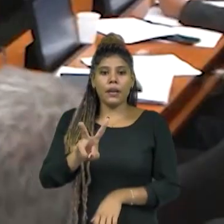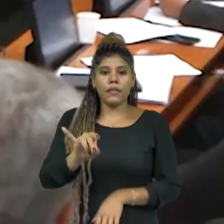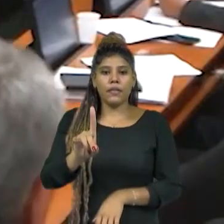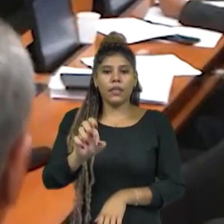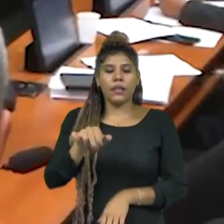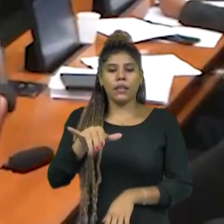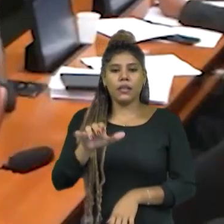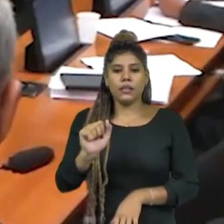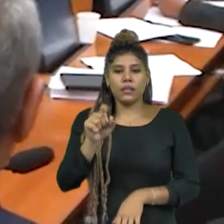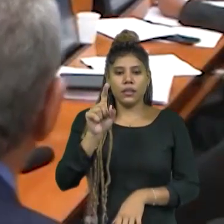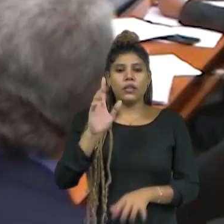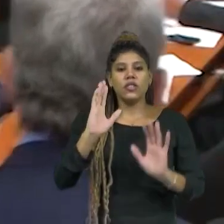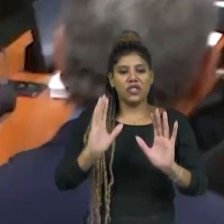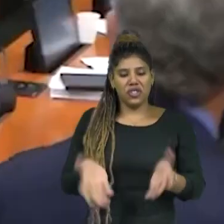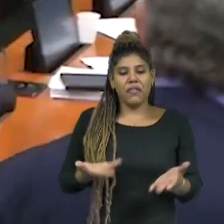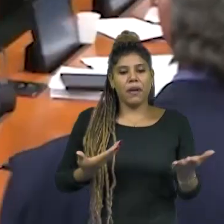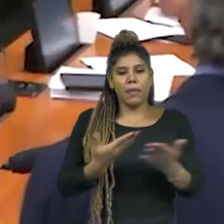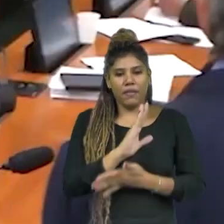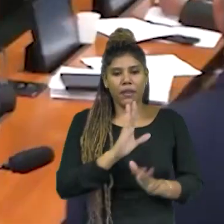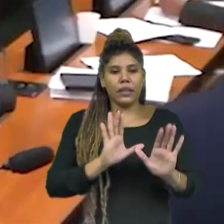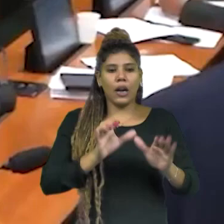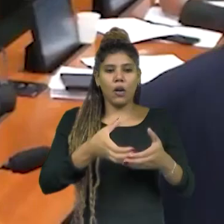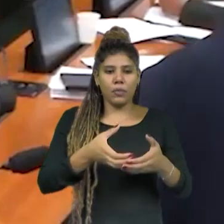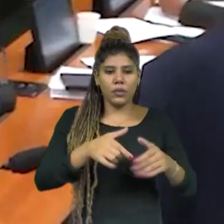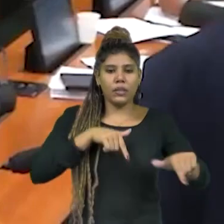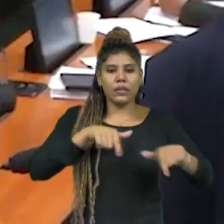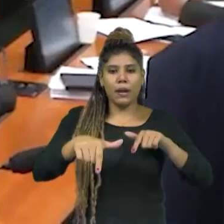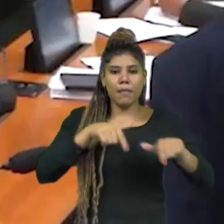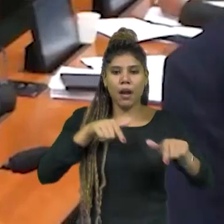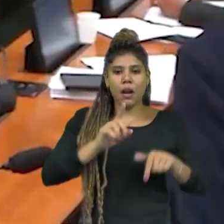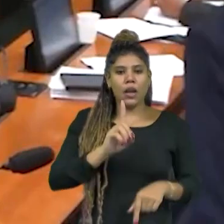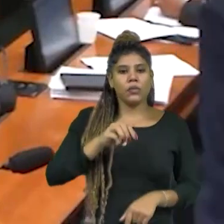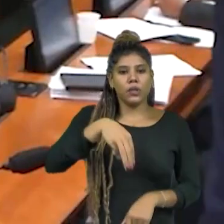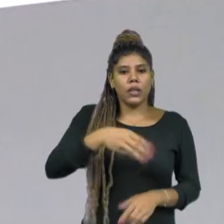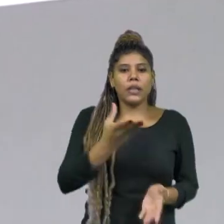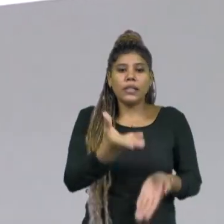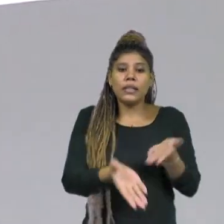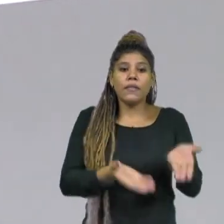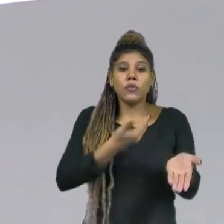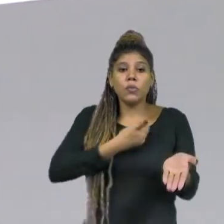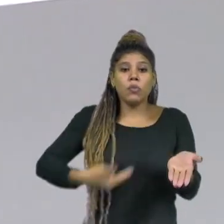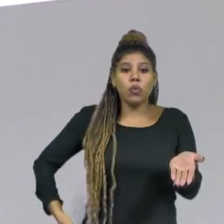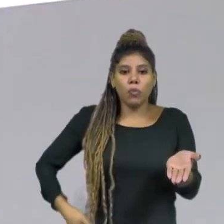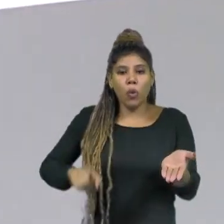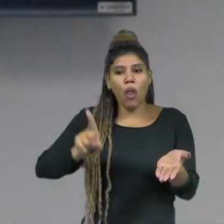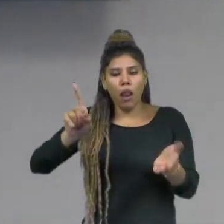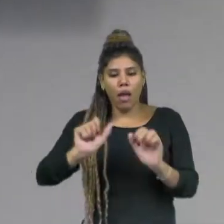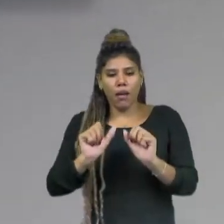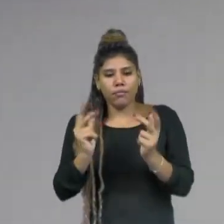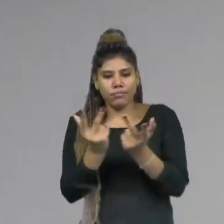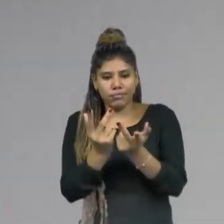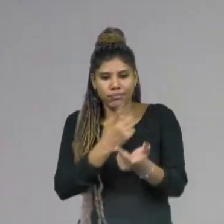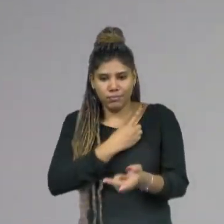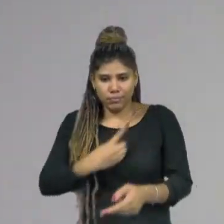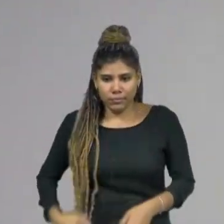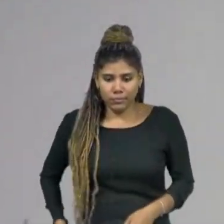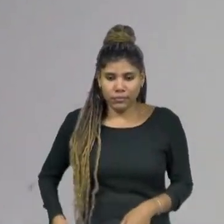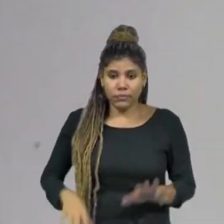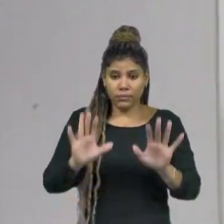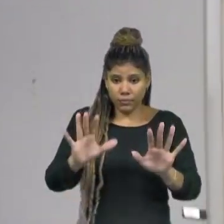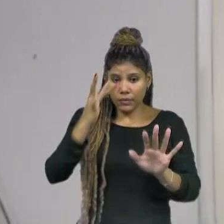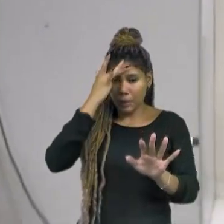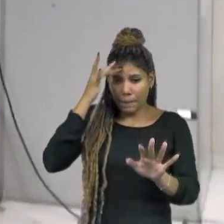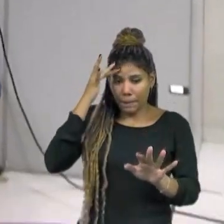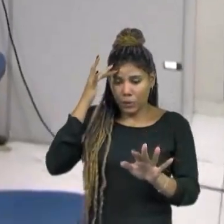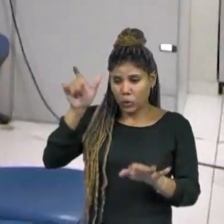de Trabalho, Administração e Serviço Público da Câmara dos Deputados. A ideia é que o trabalhador que seja demitido